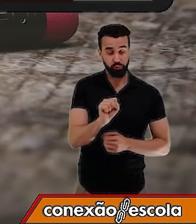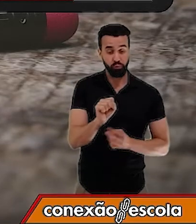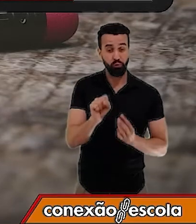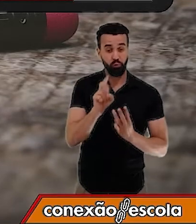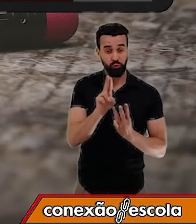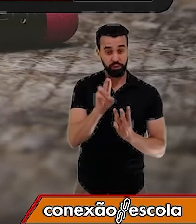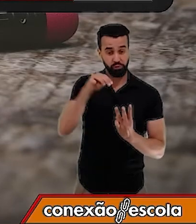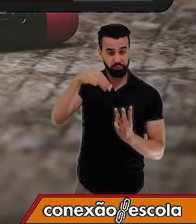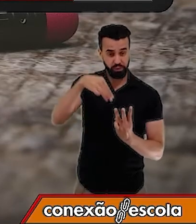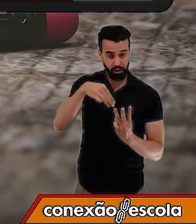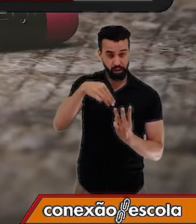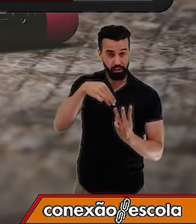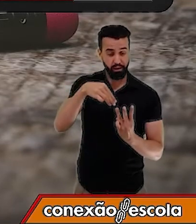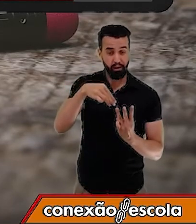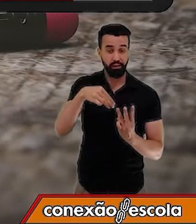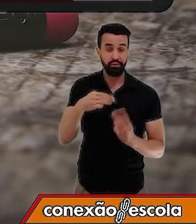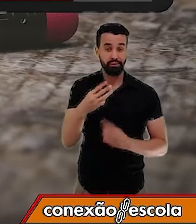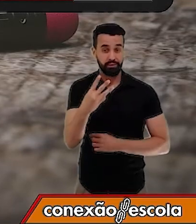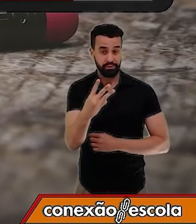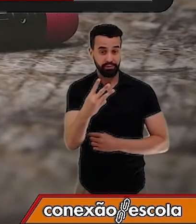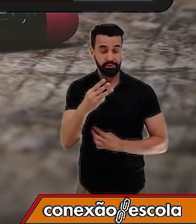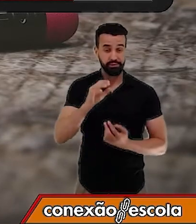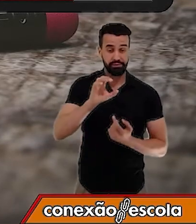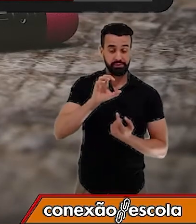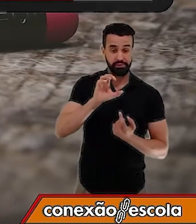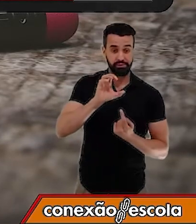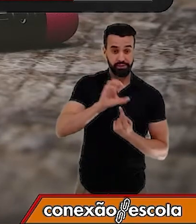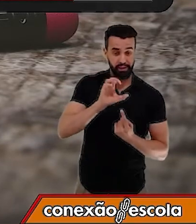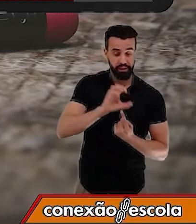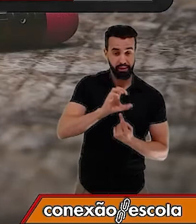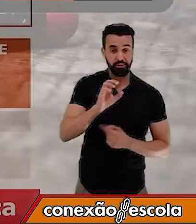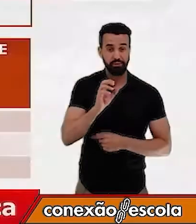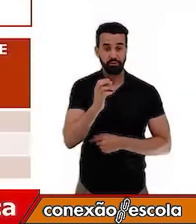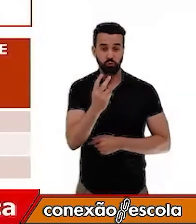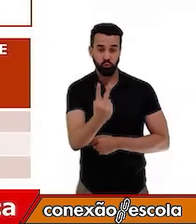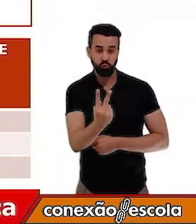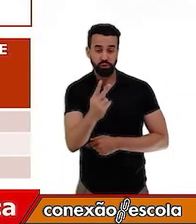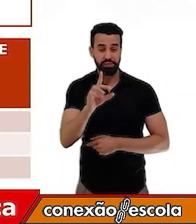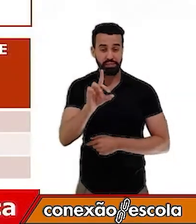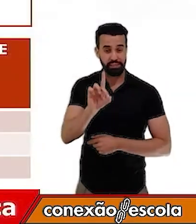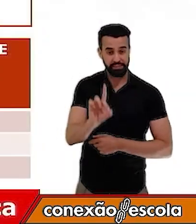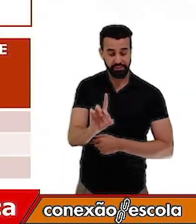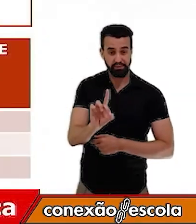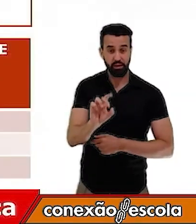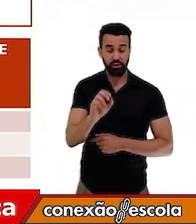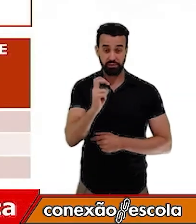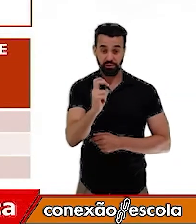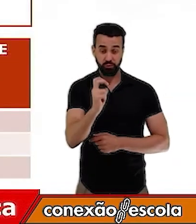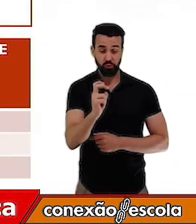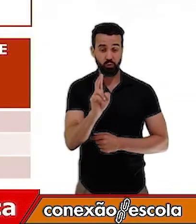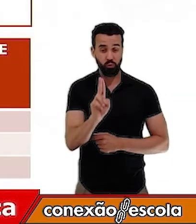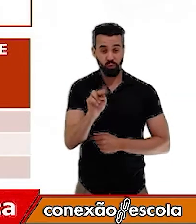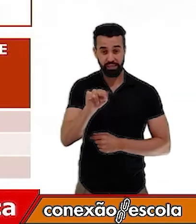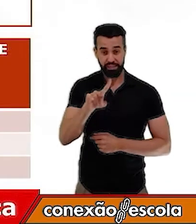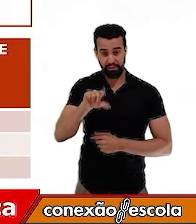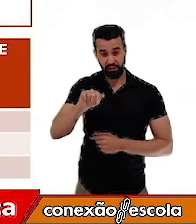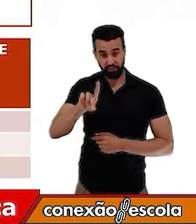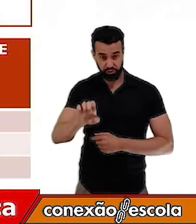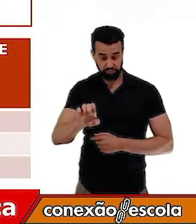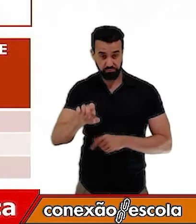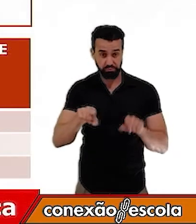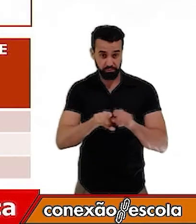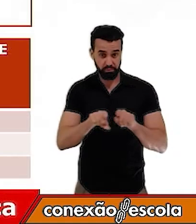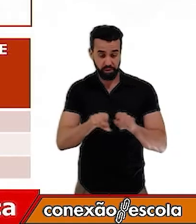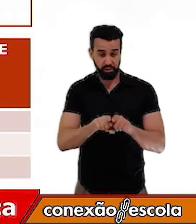milhar, mais 3 centenas, mais 2 dezenas, mais 5 unidades. Forma o